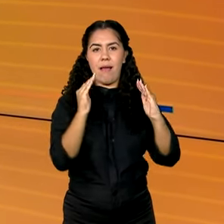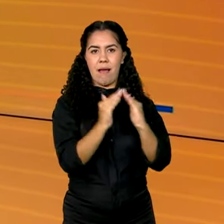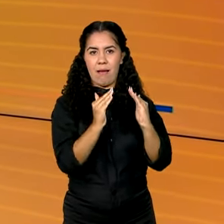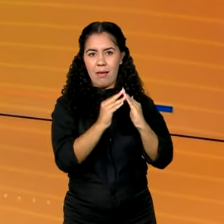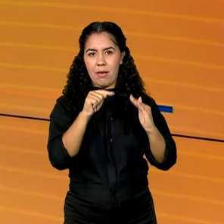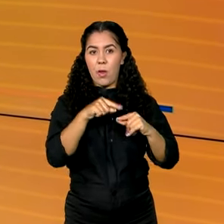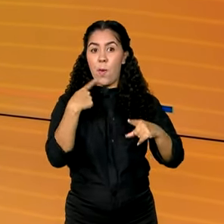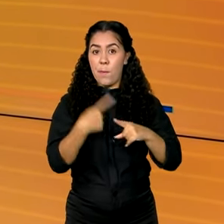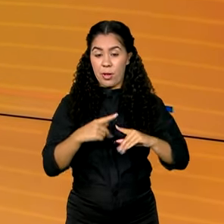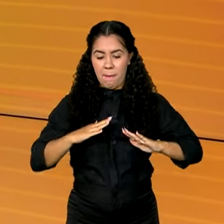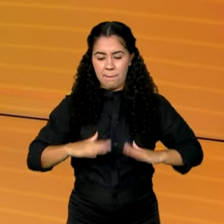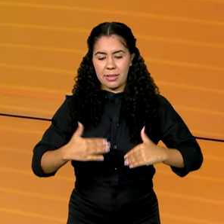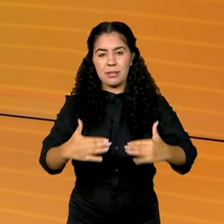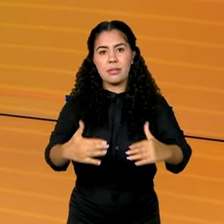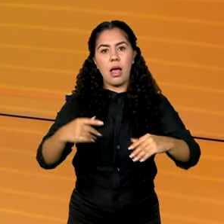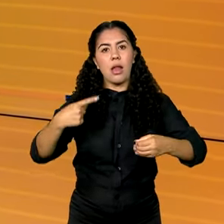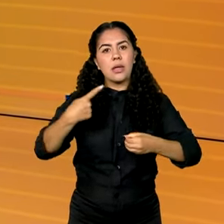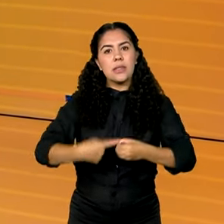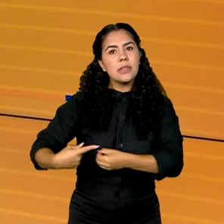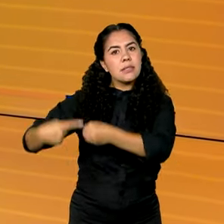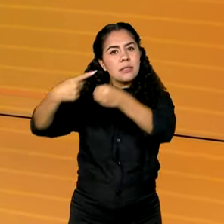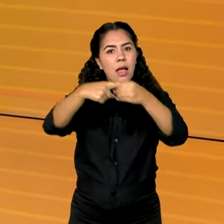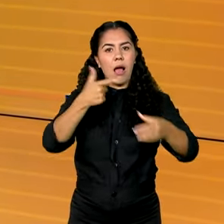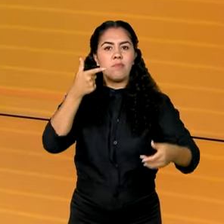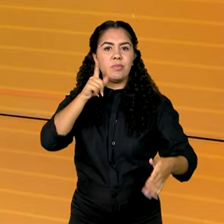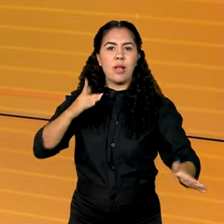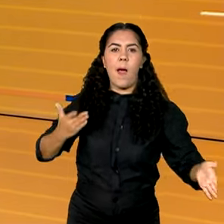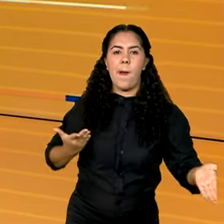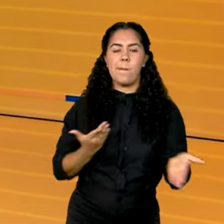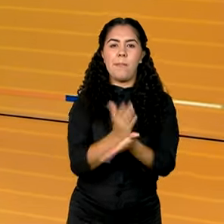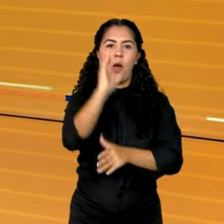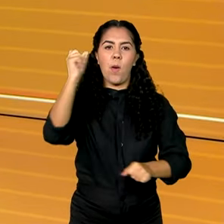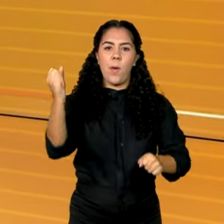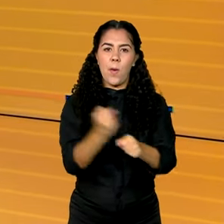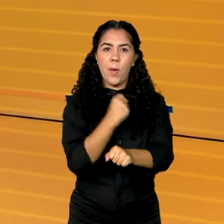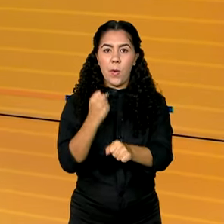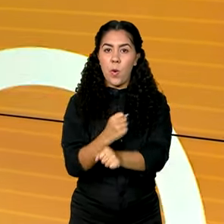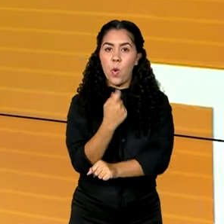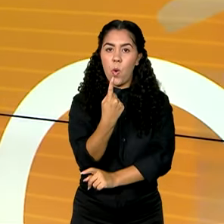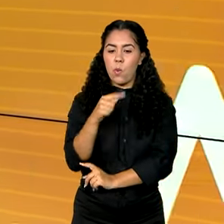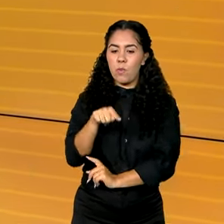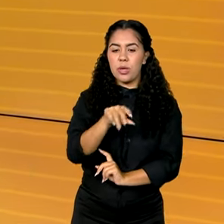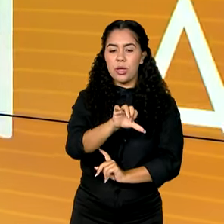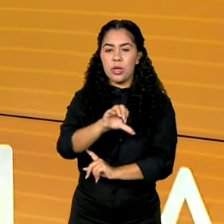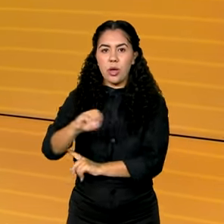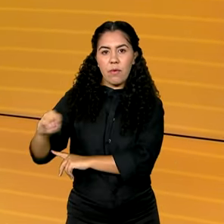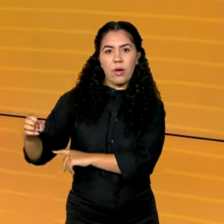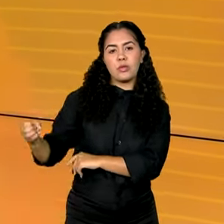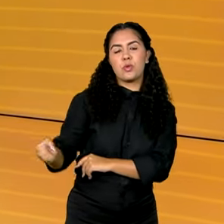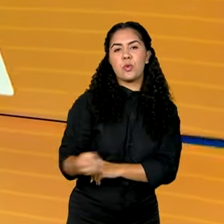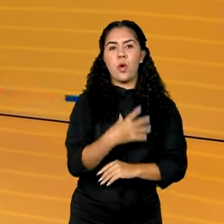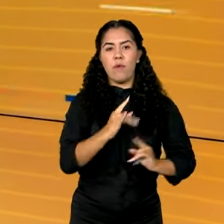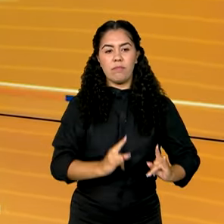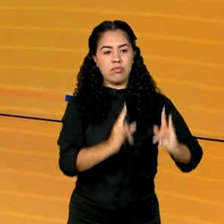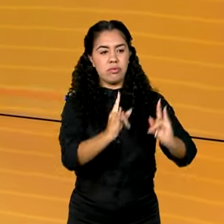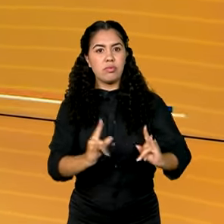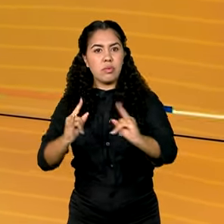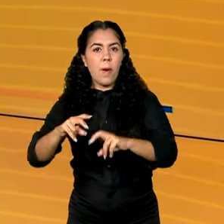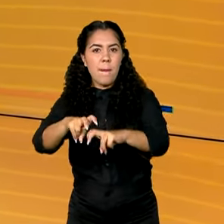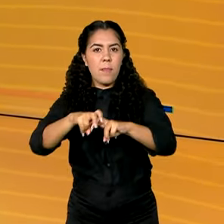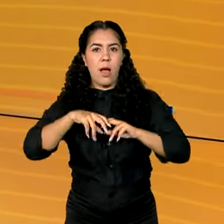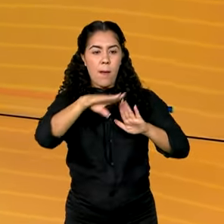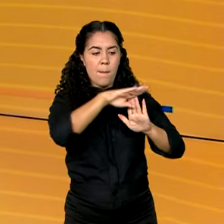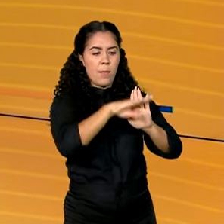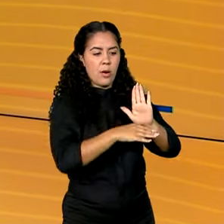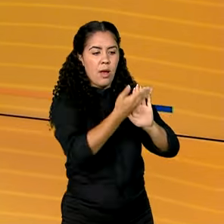das Cidades autorizou a construção de mais de 1.900 novas habitações pelo programa Minha Casa Minha Vida.